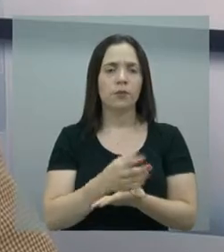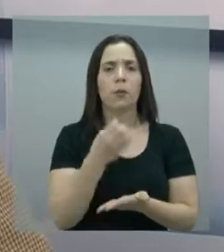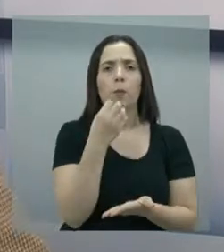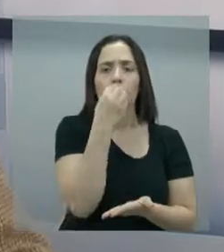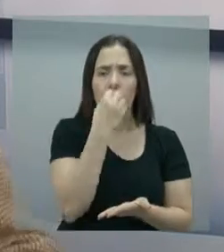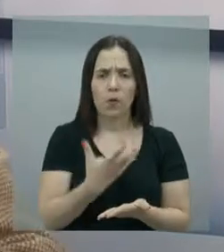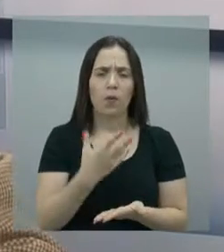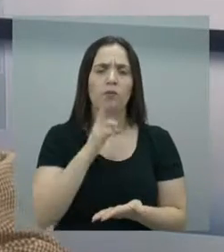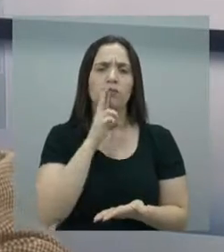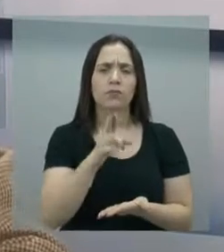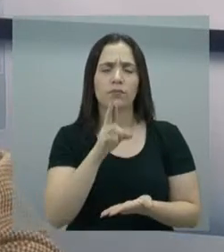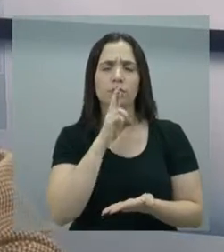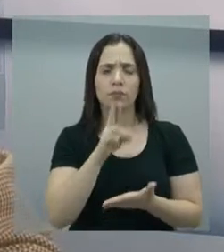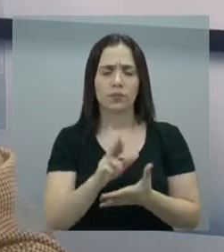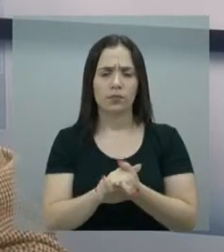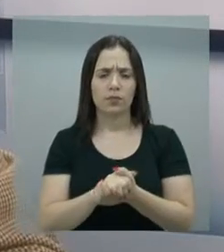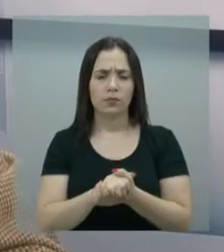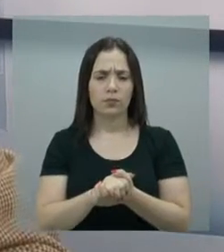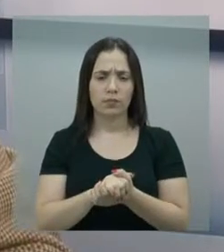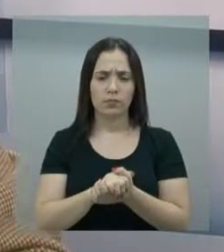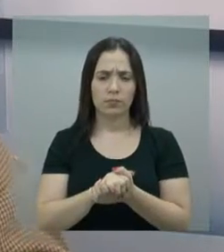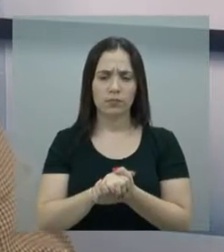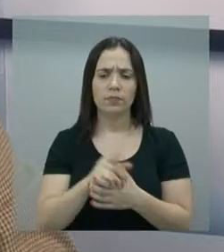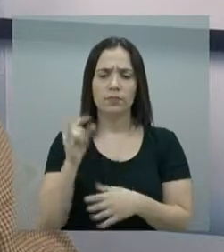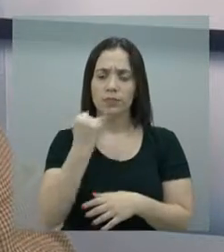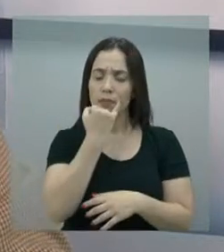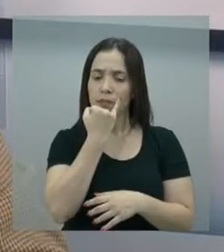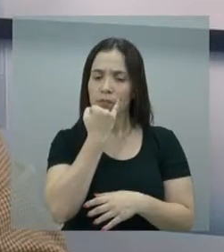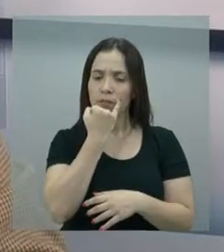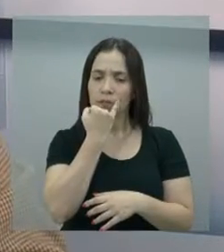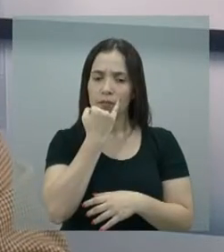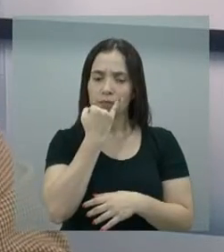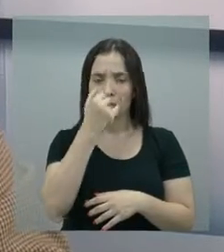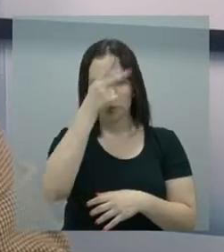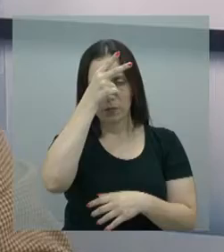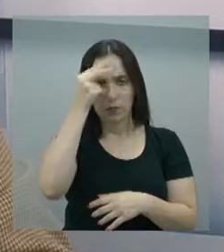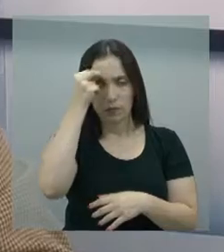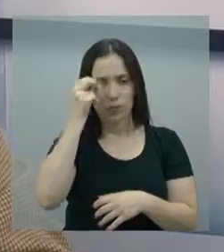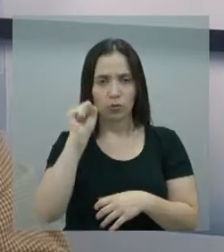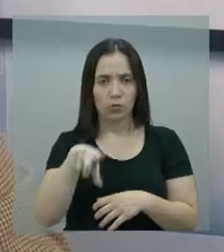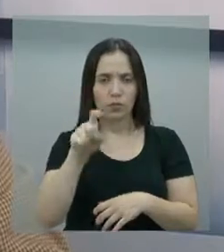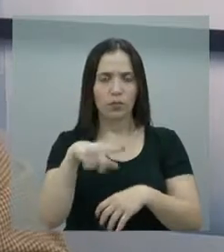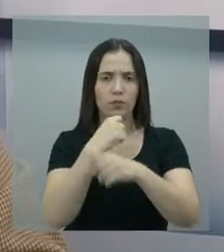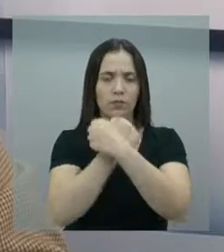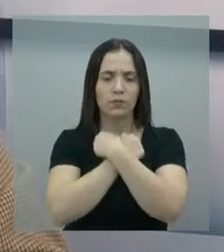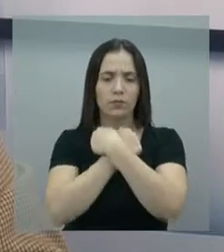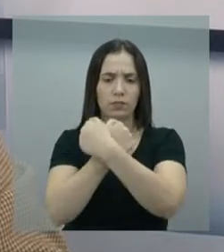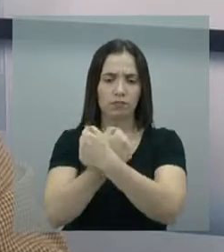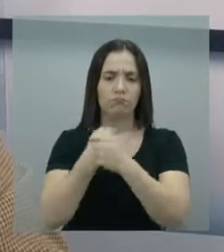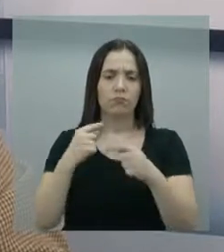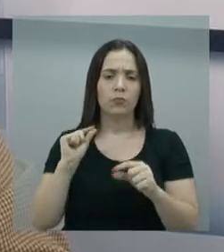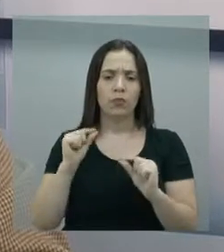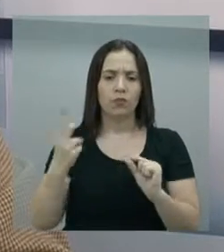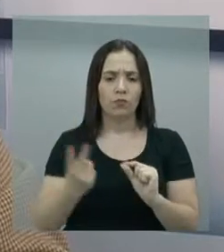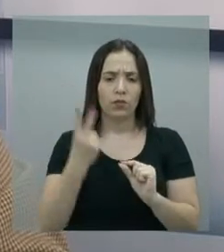resultados. Não, ele é um grande... Um abraço para o prefeito de Sobral. A gente está só reconhecendo